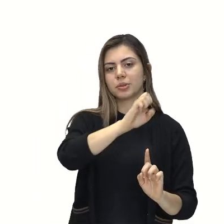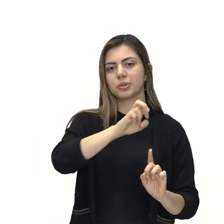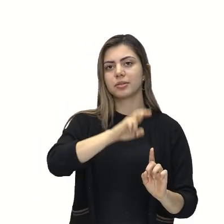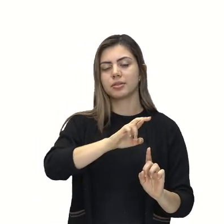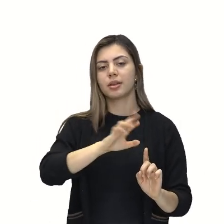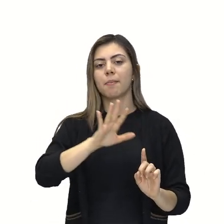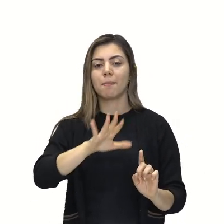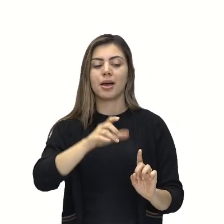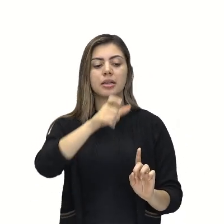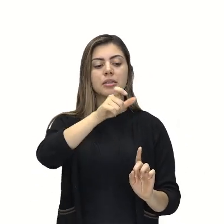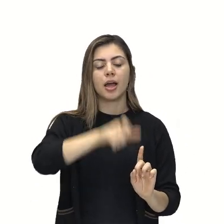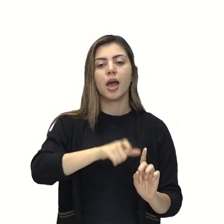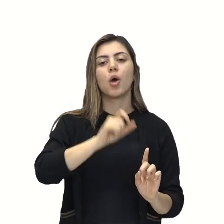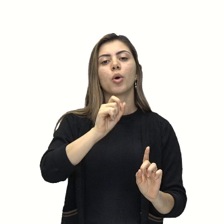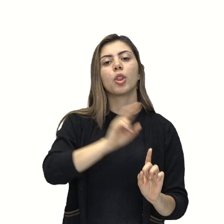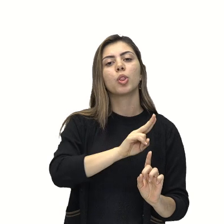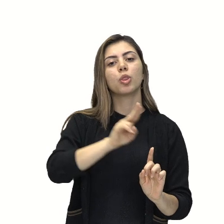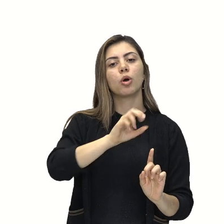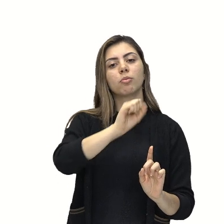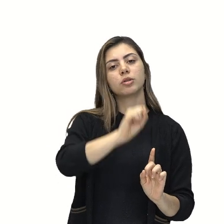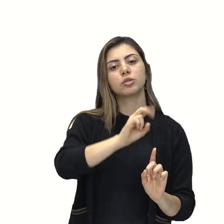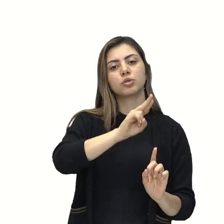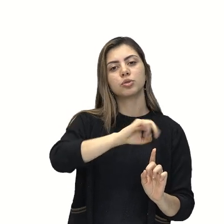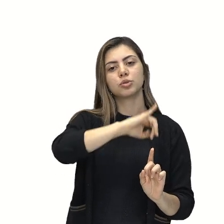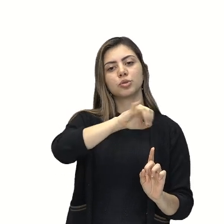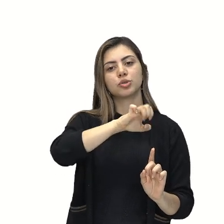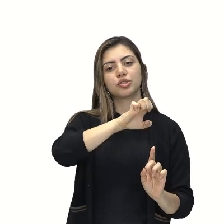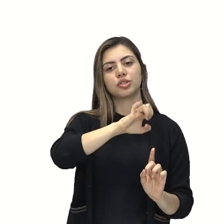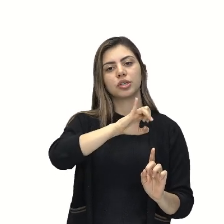esse ser vai ser chamado de